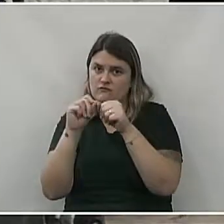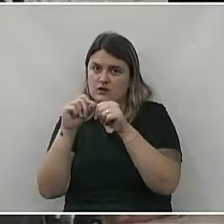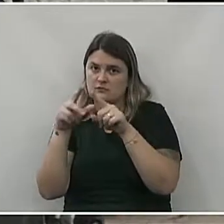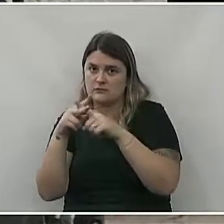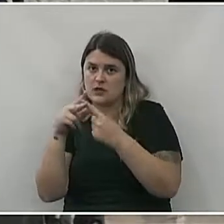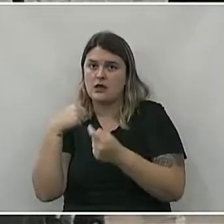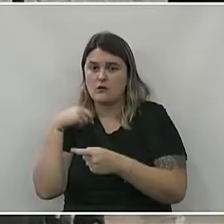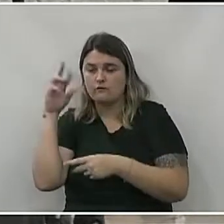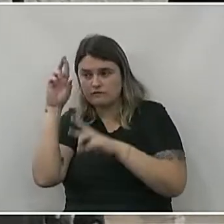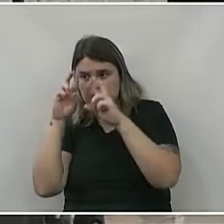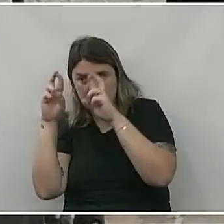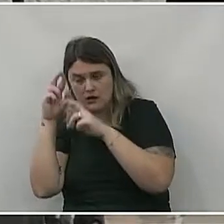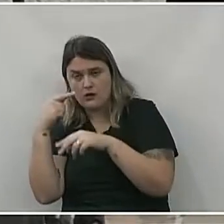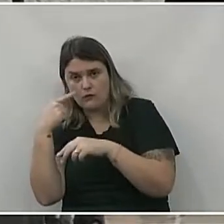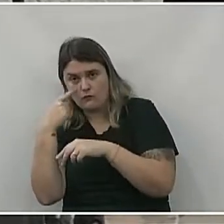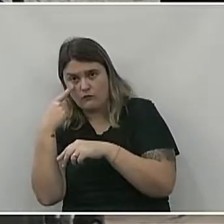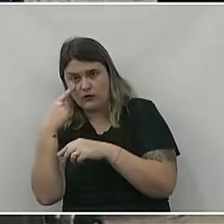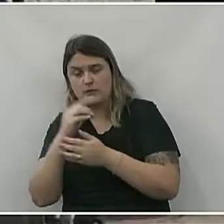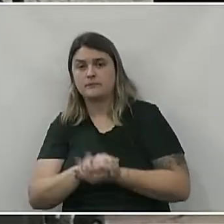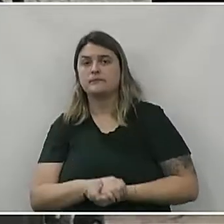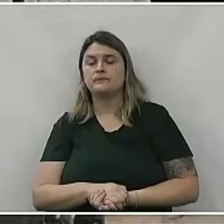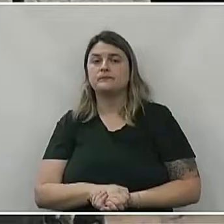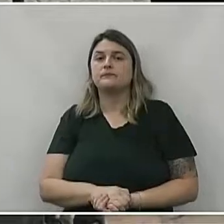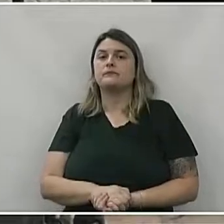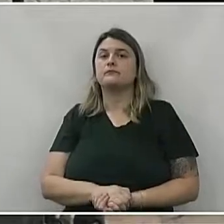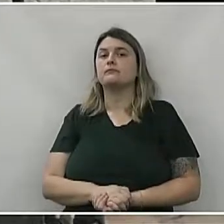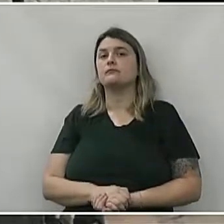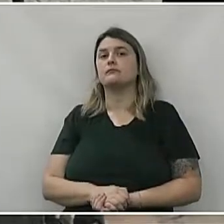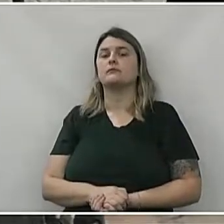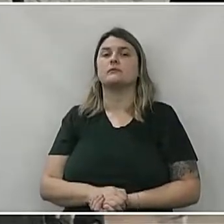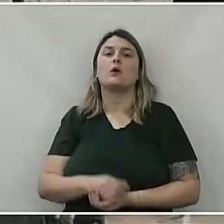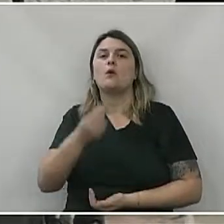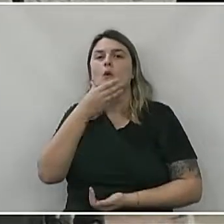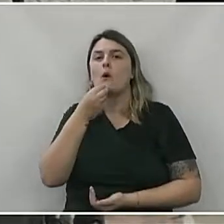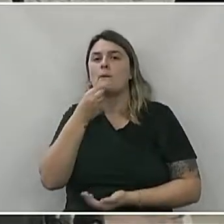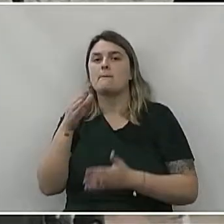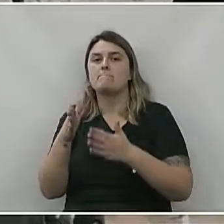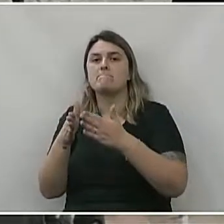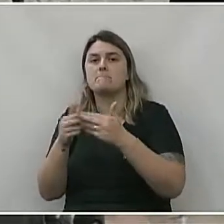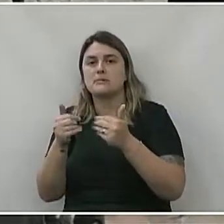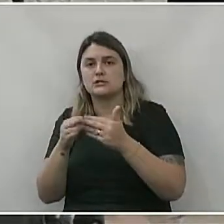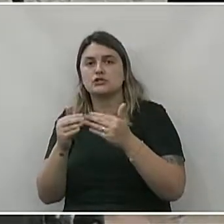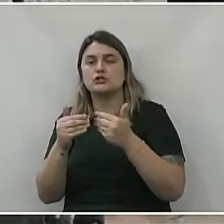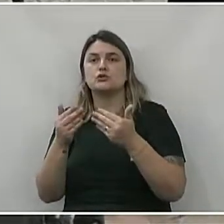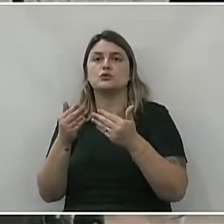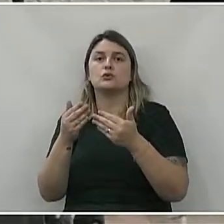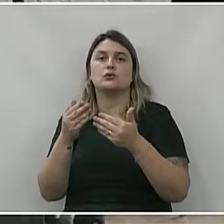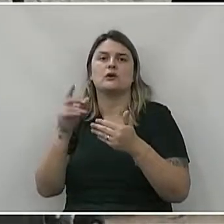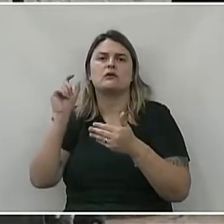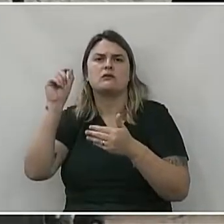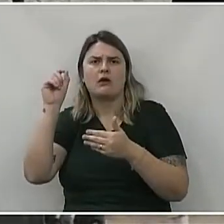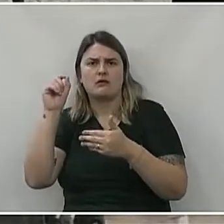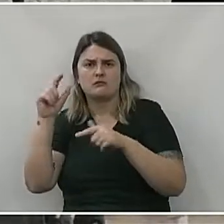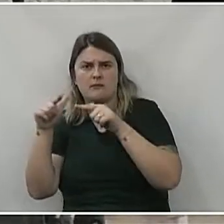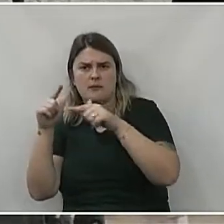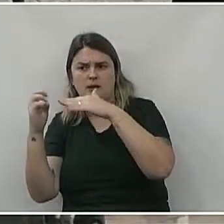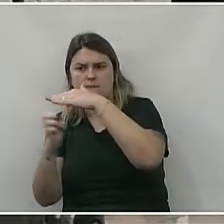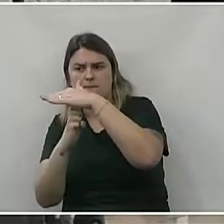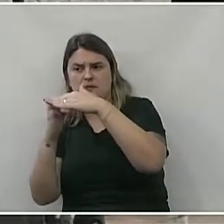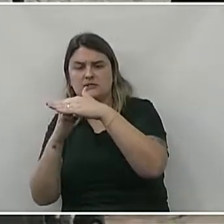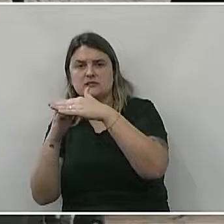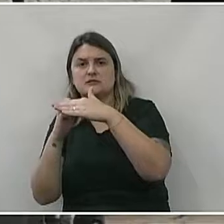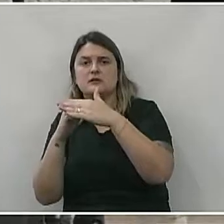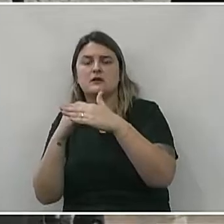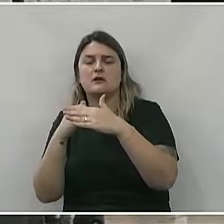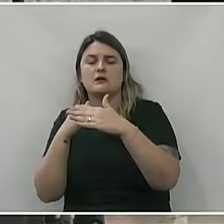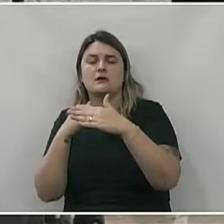isso, fiscalizar. Então, além de pedir, o rapaz que trabalha na empresa me passou o local onde eles